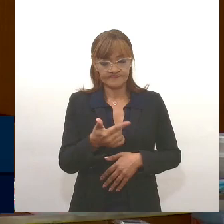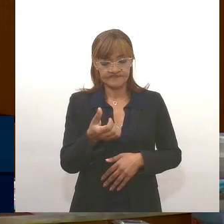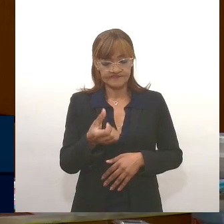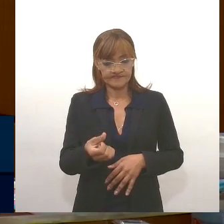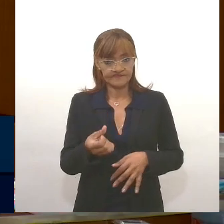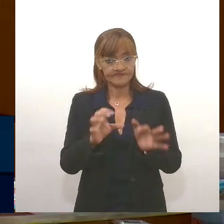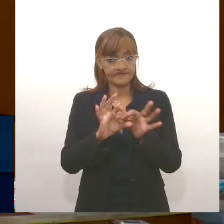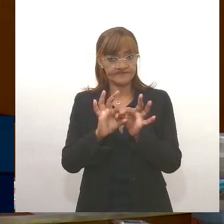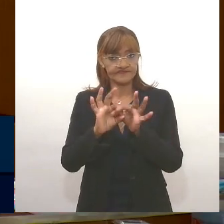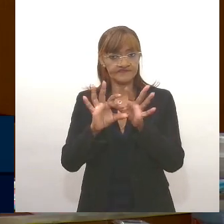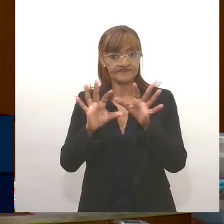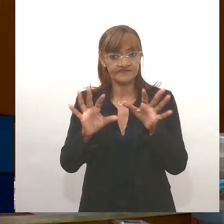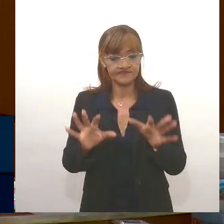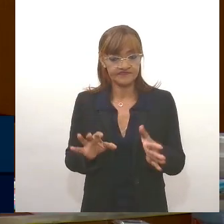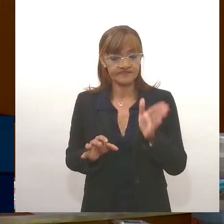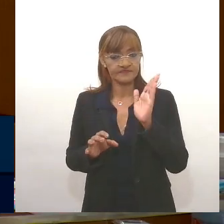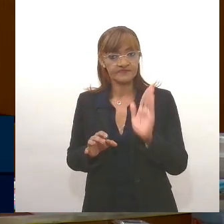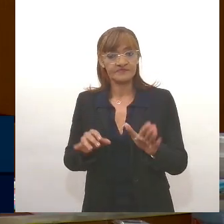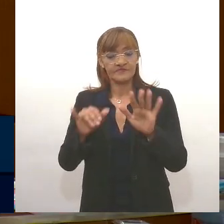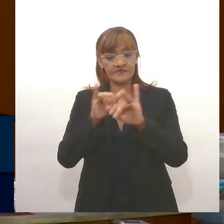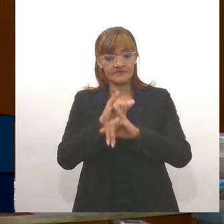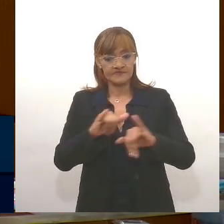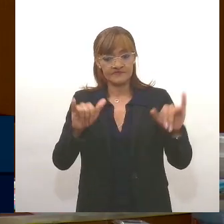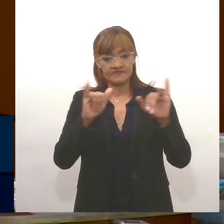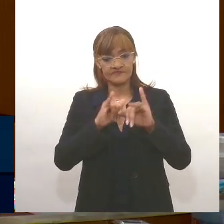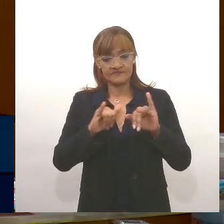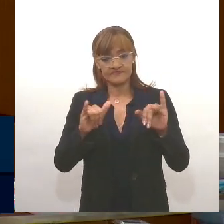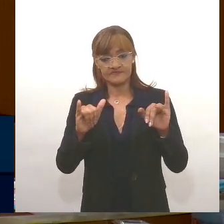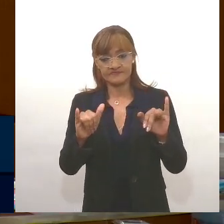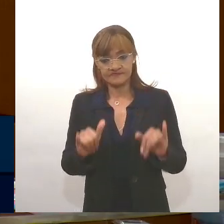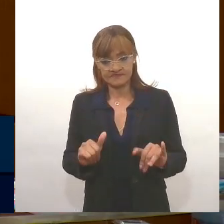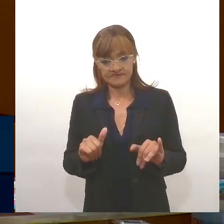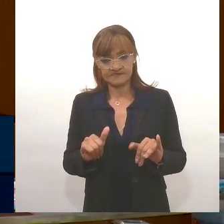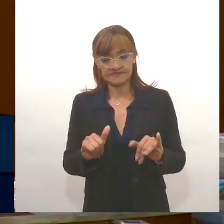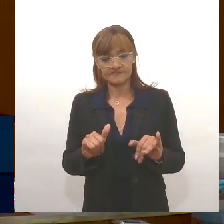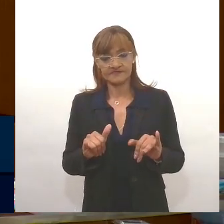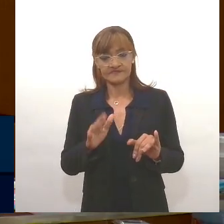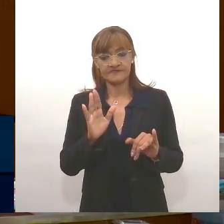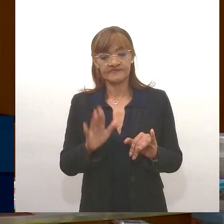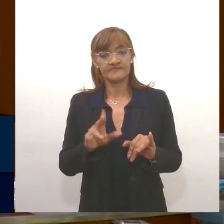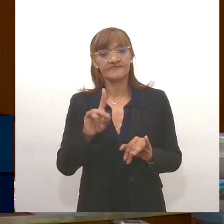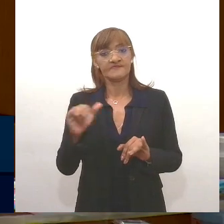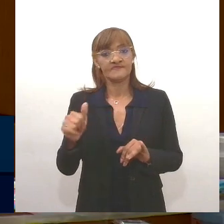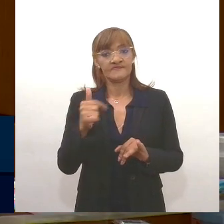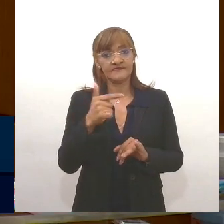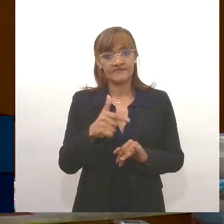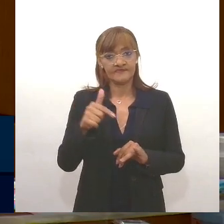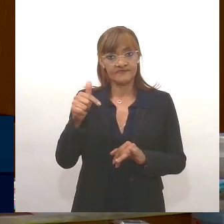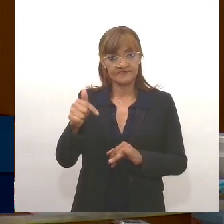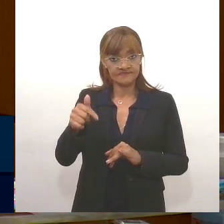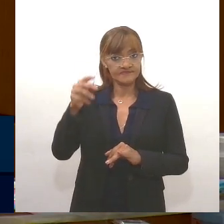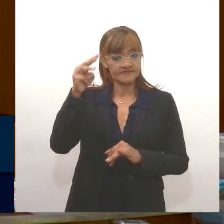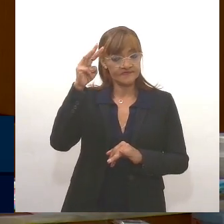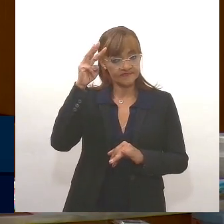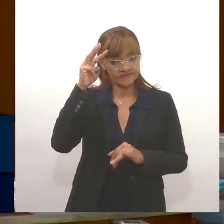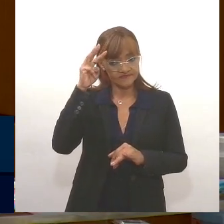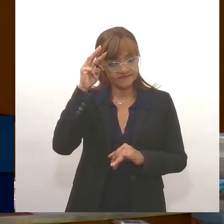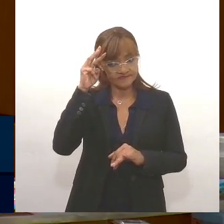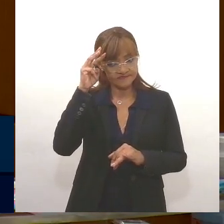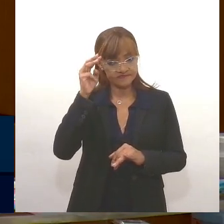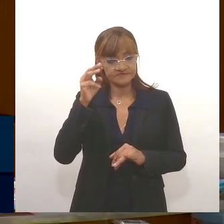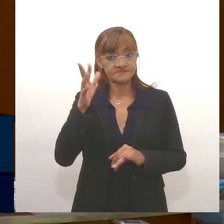divulgado somente no dia 27 na terça-feira e já encerra amanhã